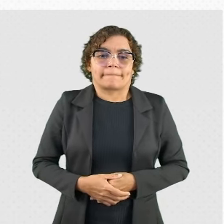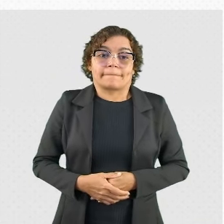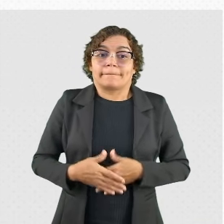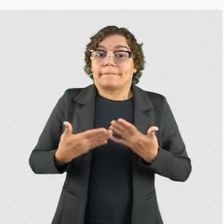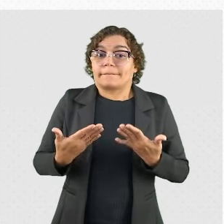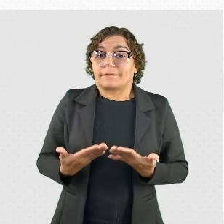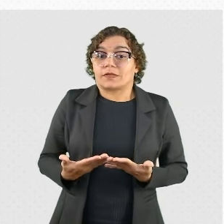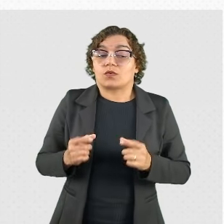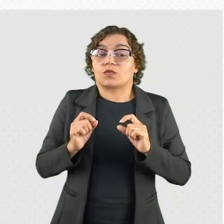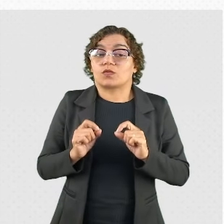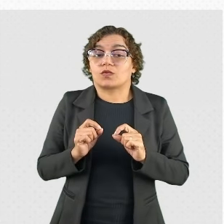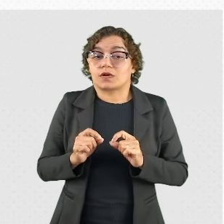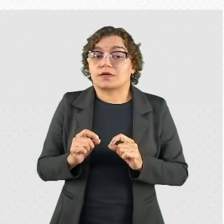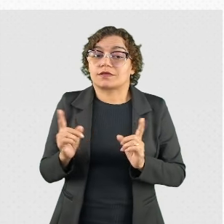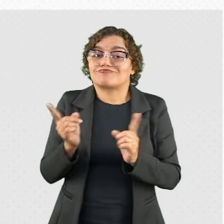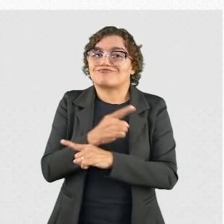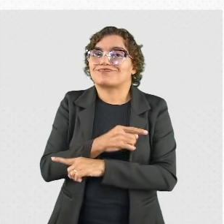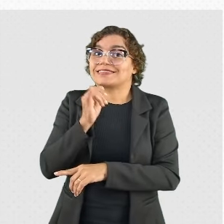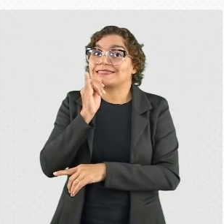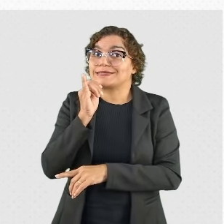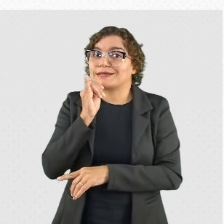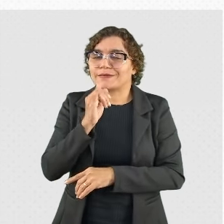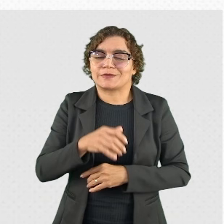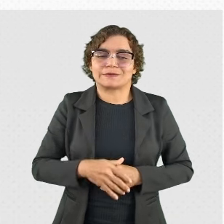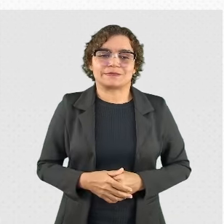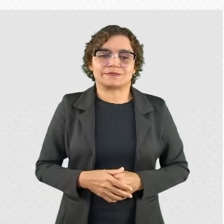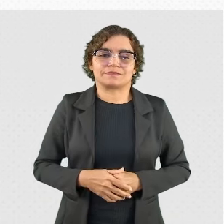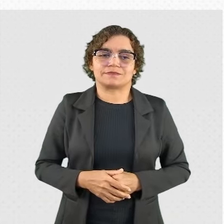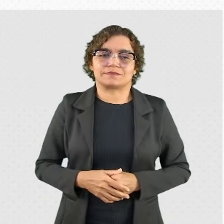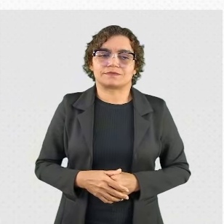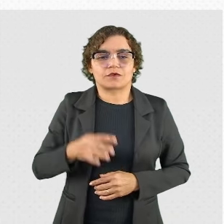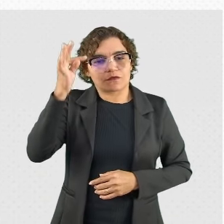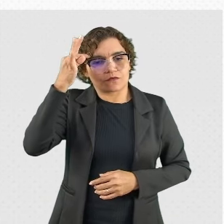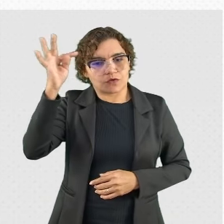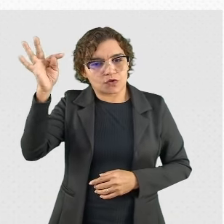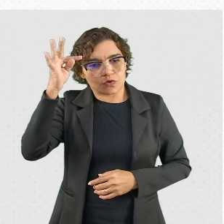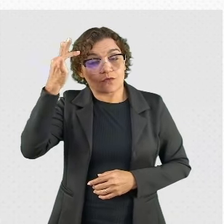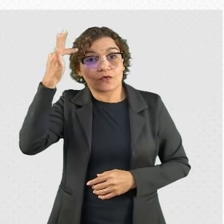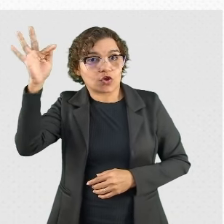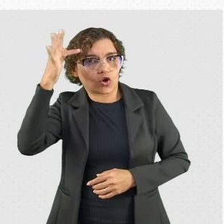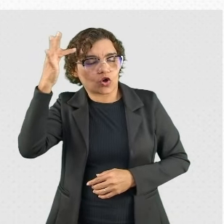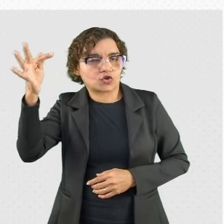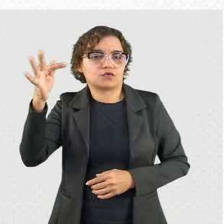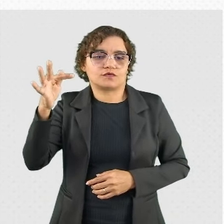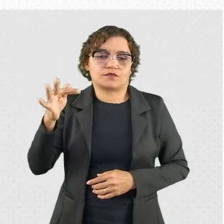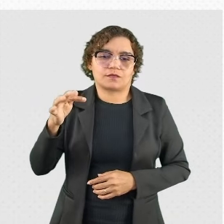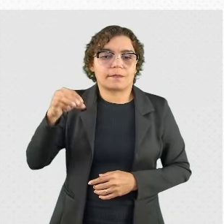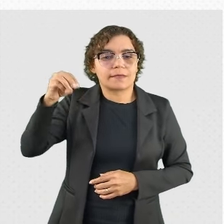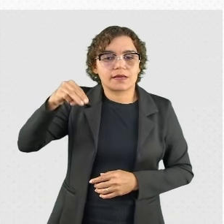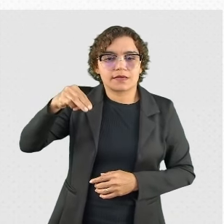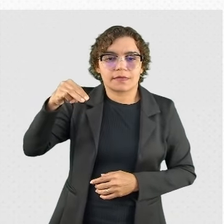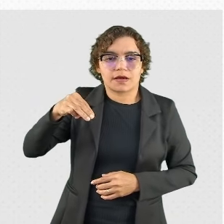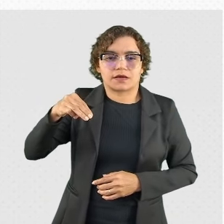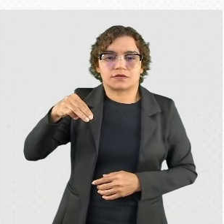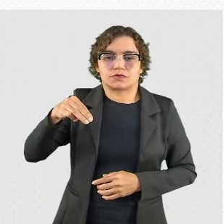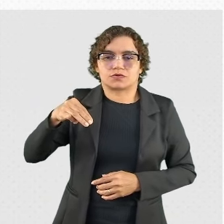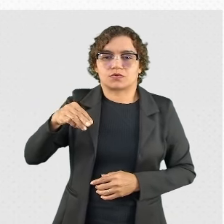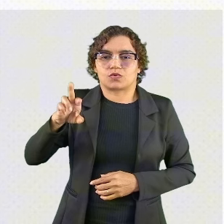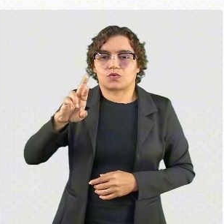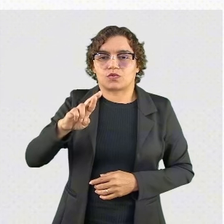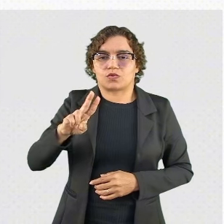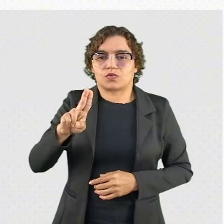Aí trazemos aqui um contra-exemplo, né? O filósofo matemático britânico Russell refere